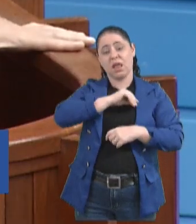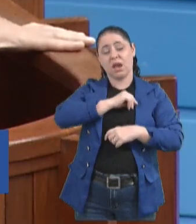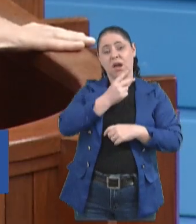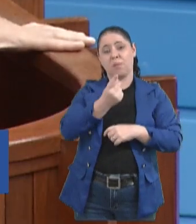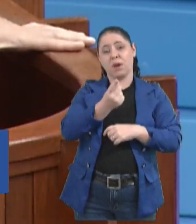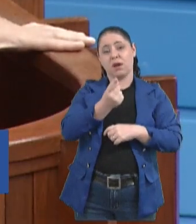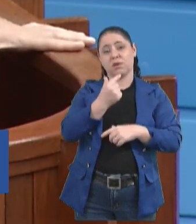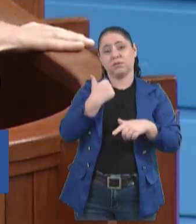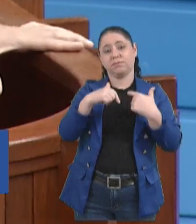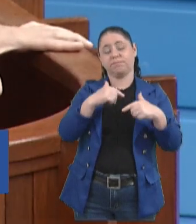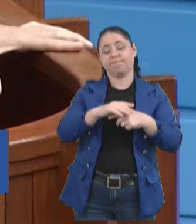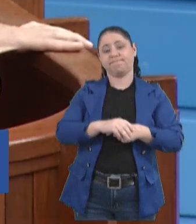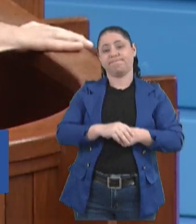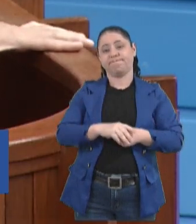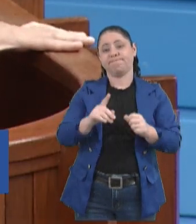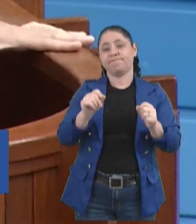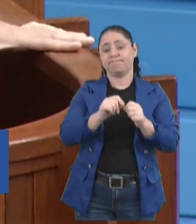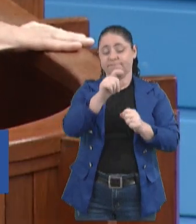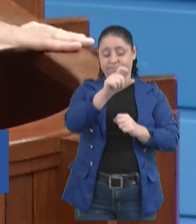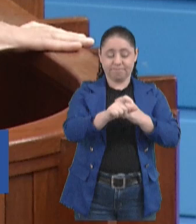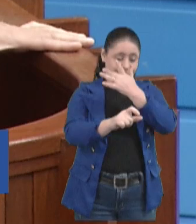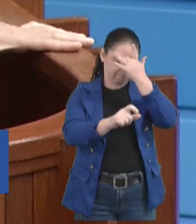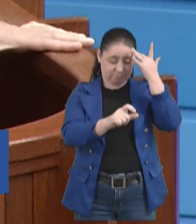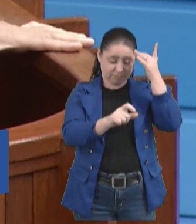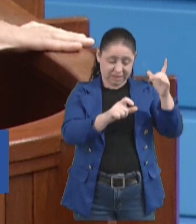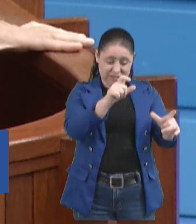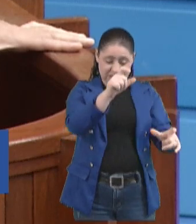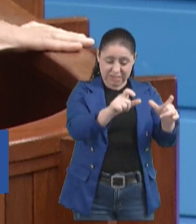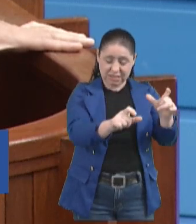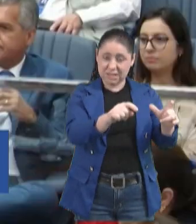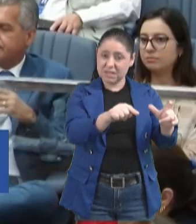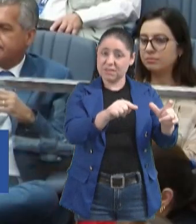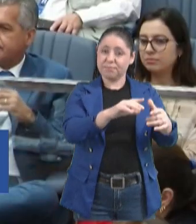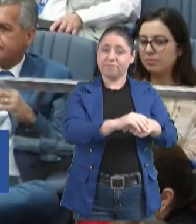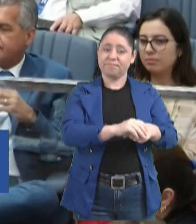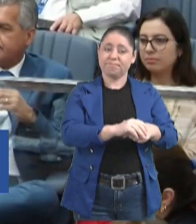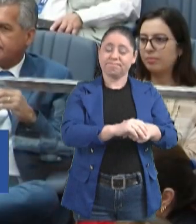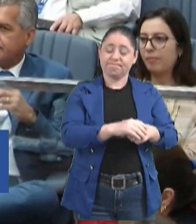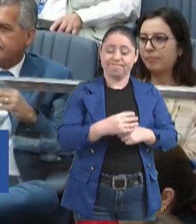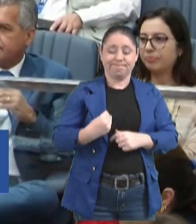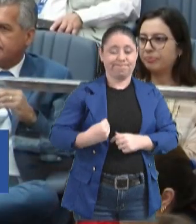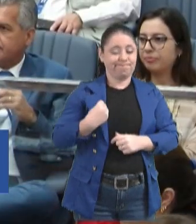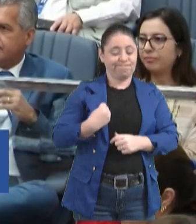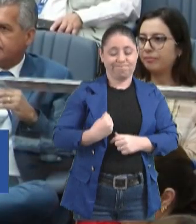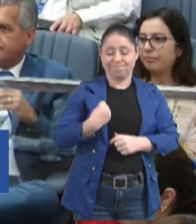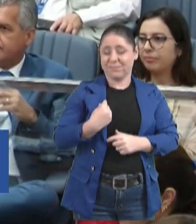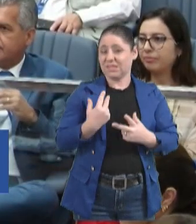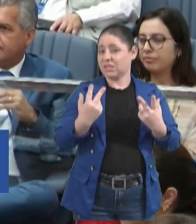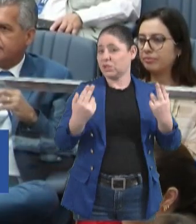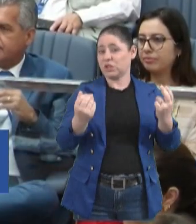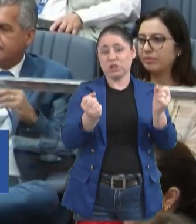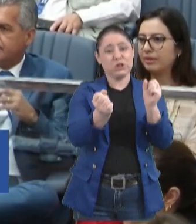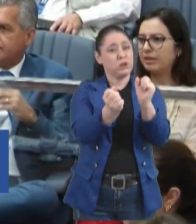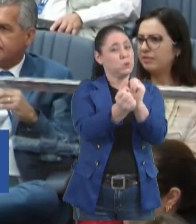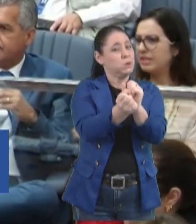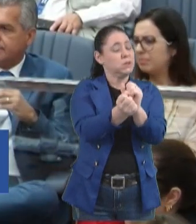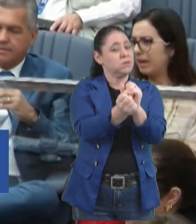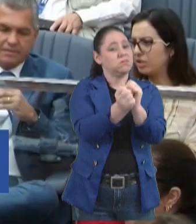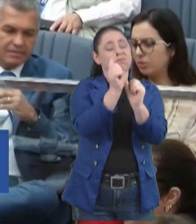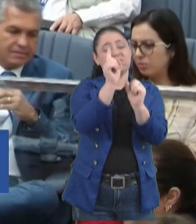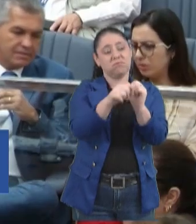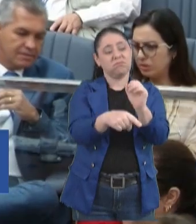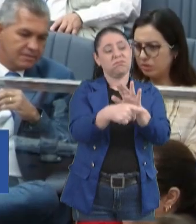financeira, leva essas pessoas a viverem uma situação